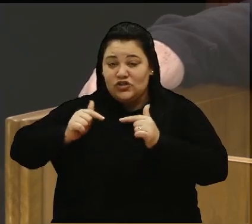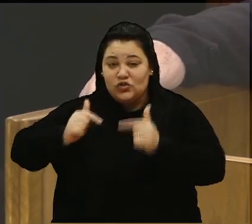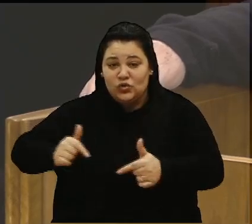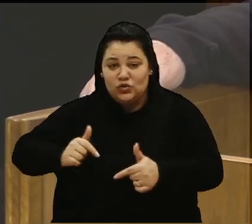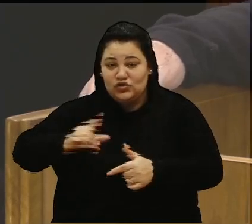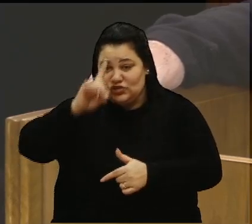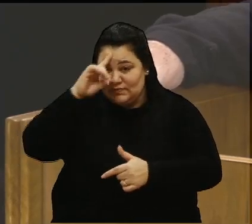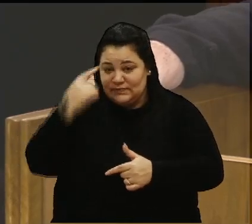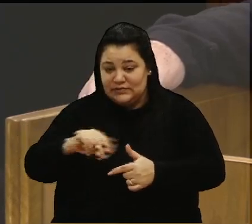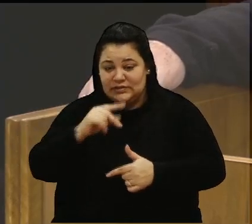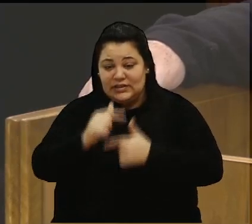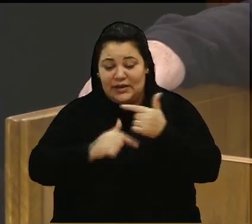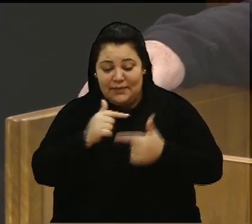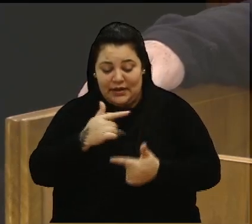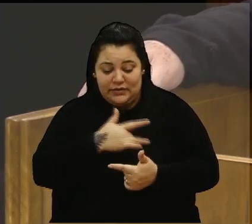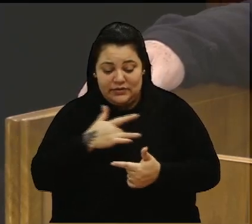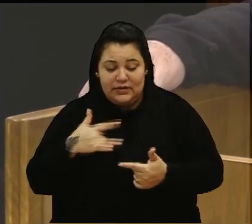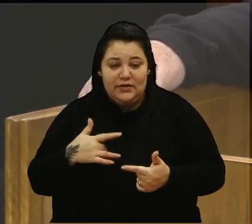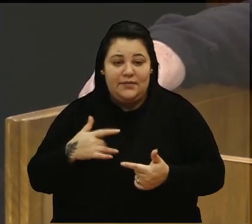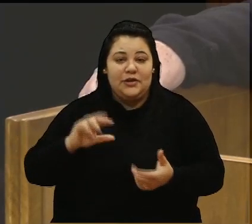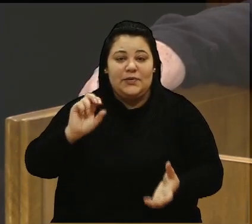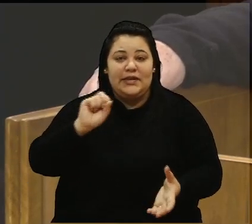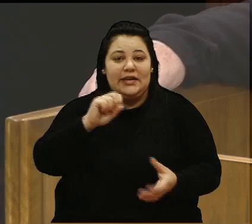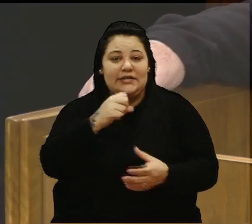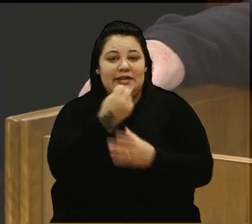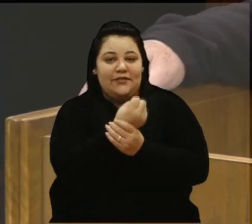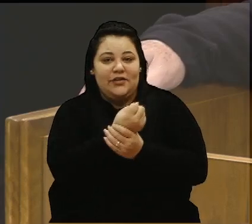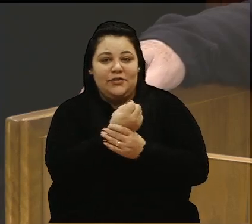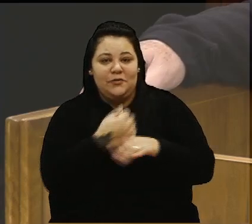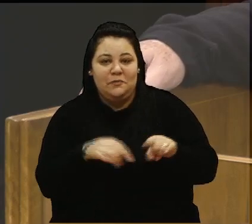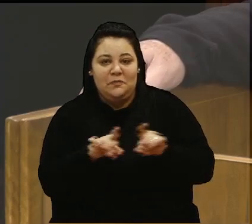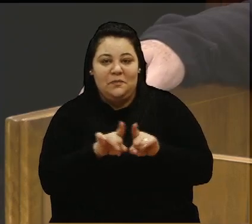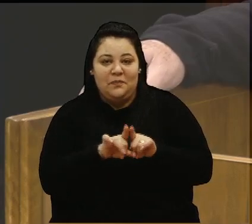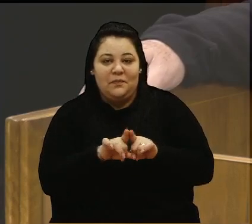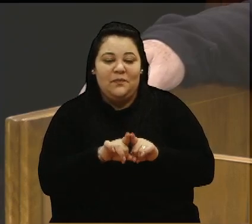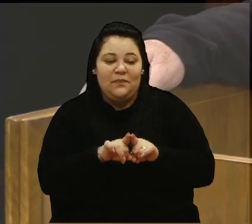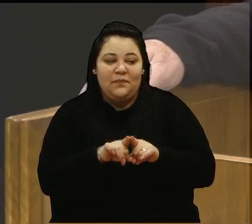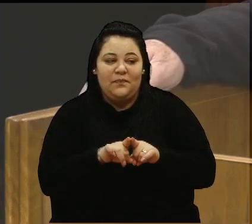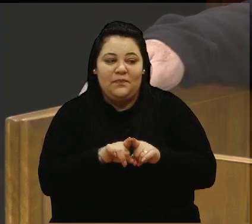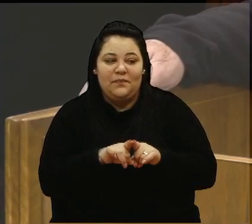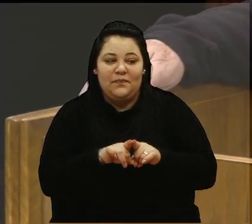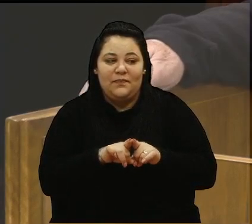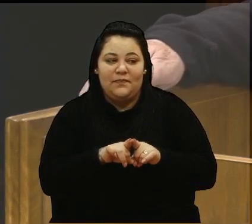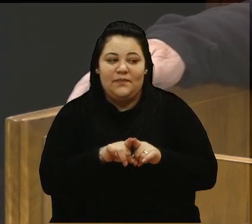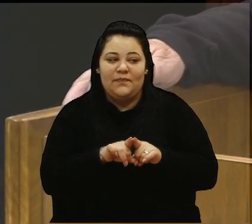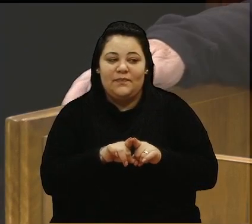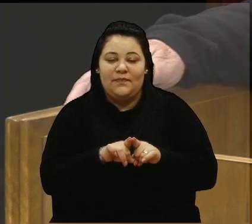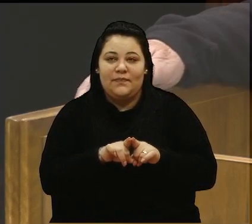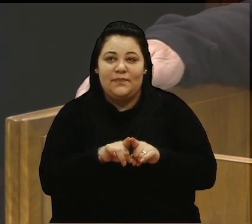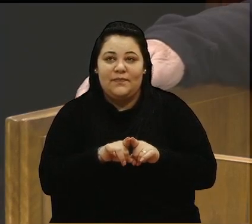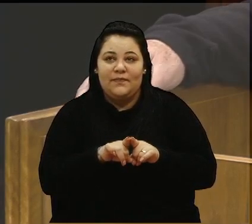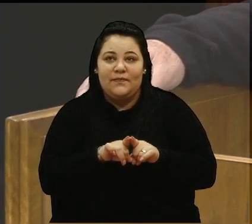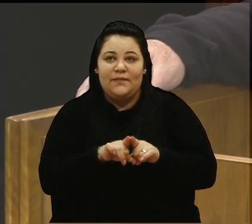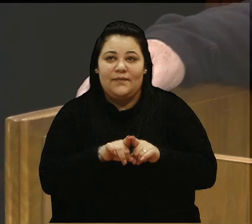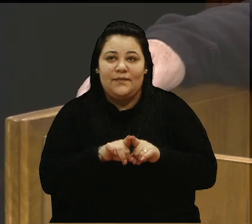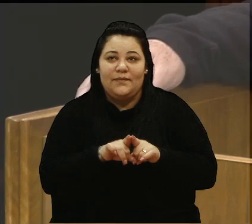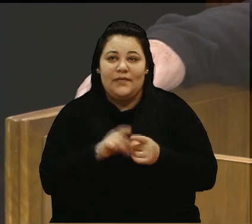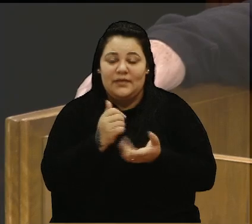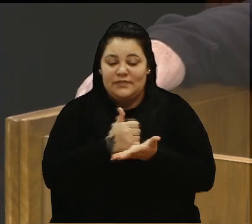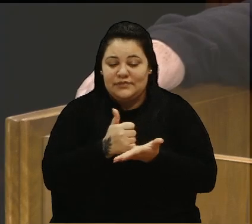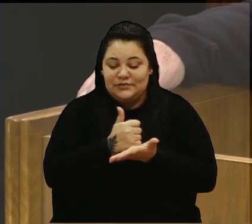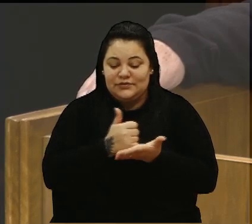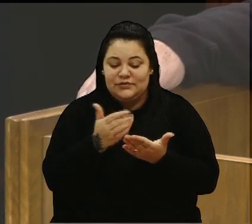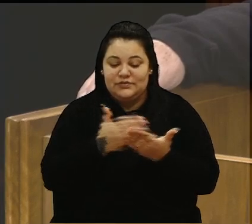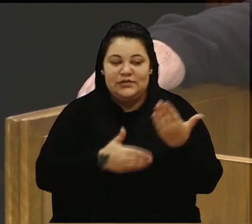na saúde, quanto na segurança, foi exemplar. Pegou, basicamente, todos